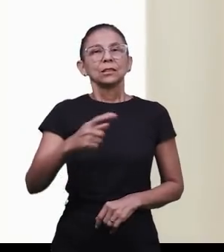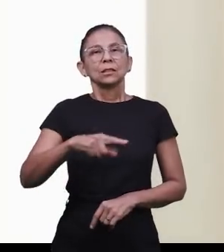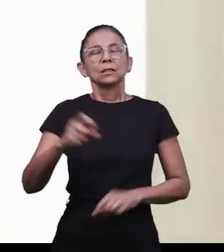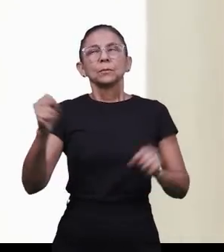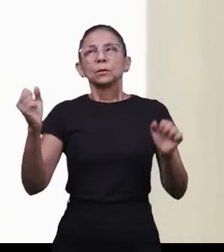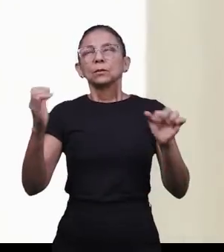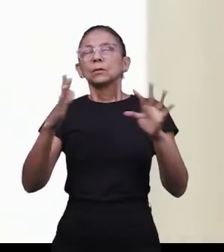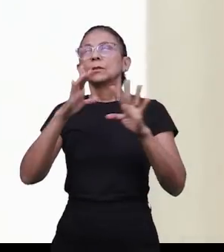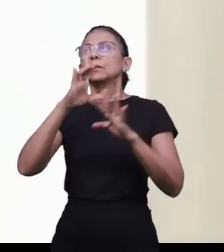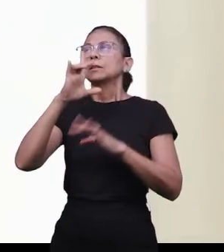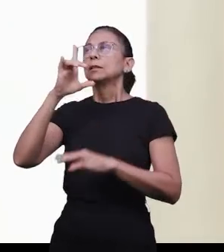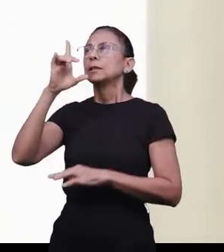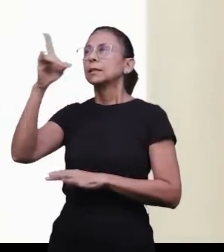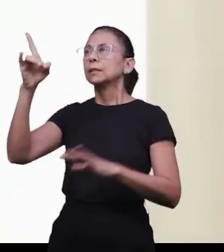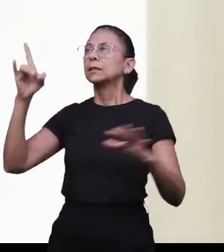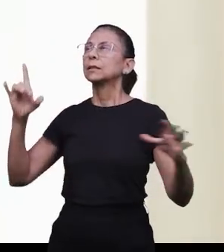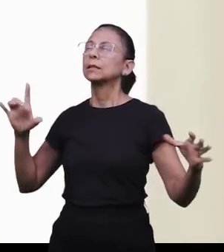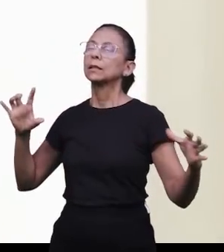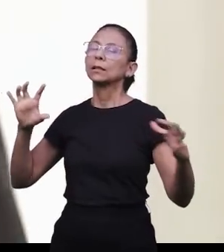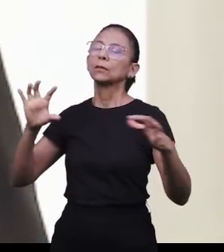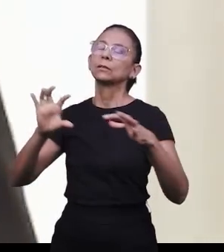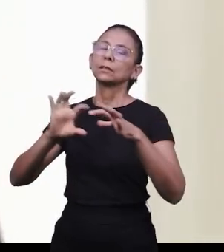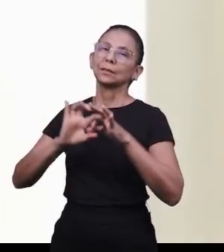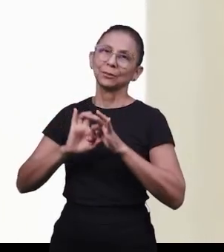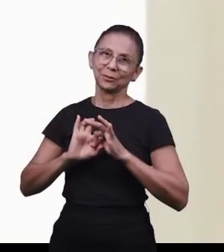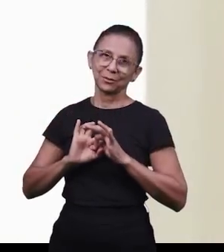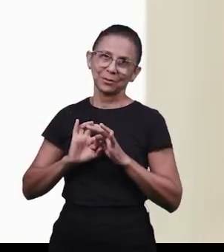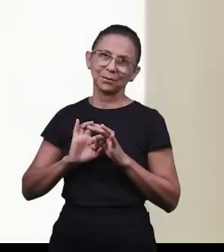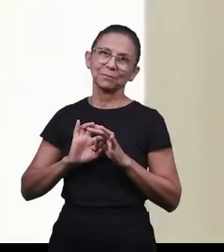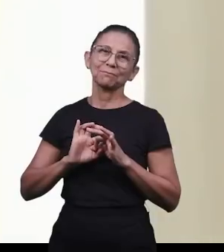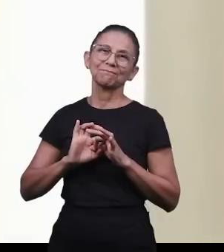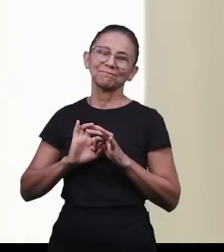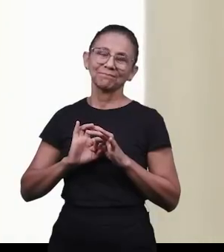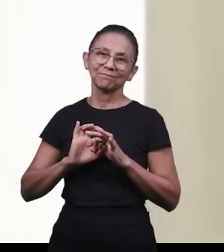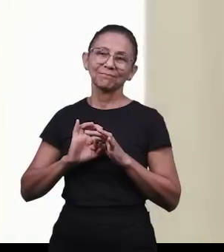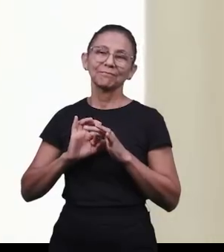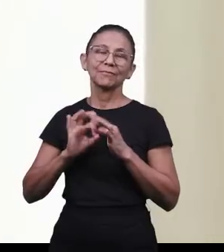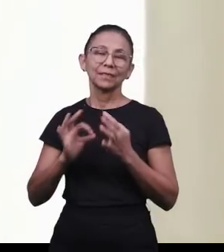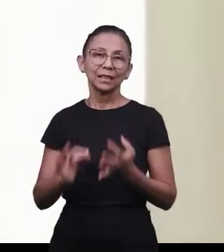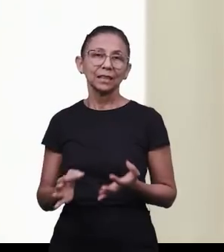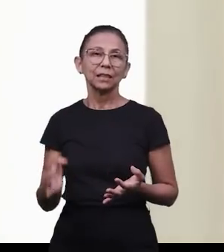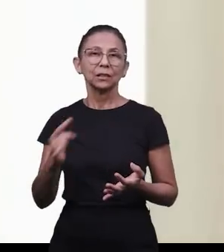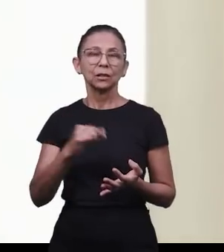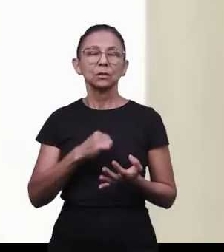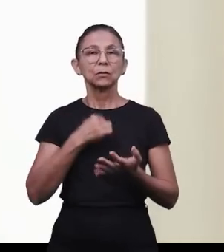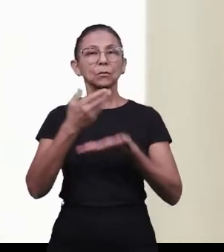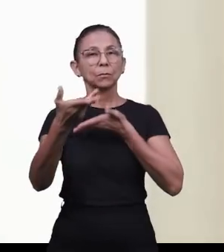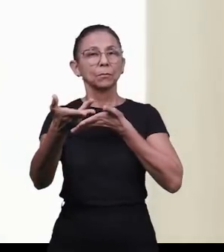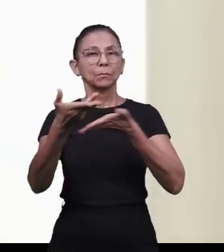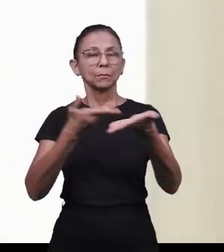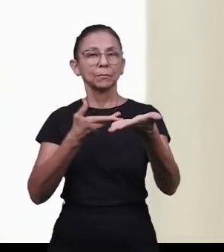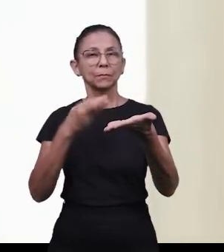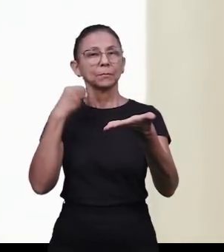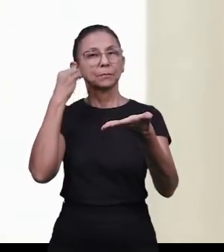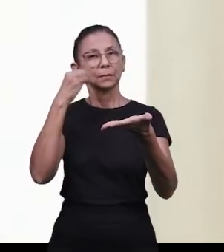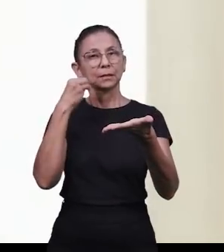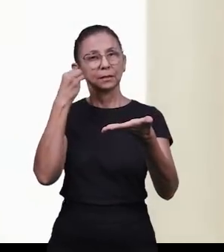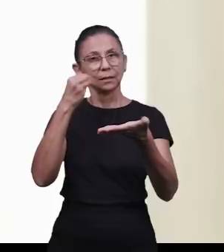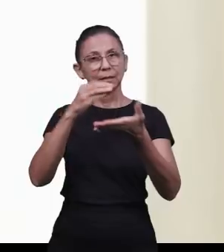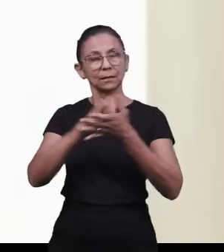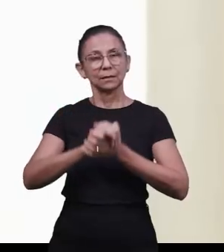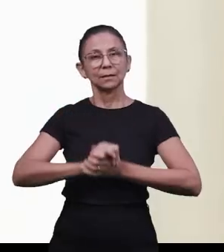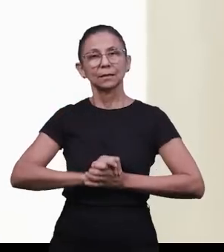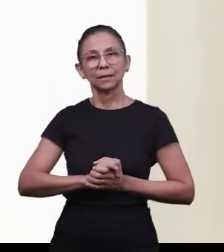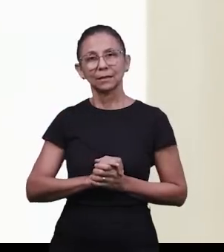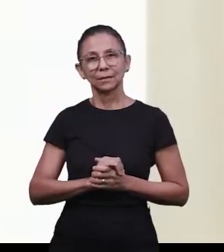Jorge, glorificamos a Deus por estarmos unidos aos irmãos e assim podermos dividir